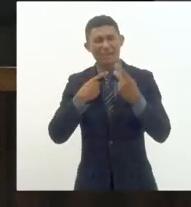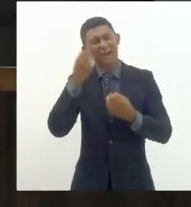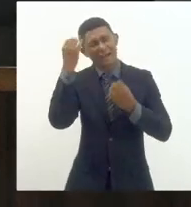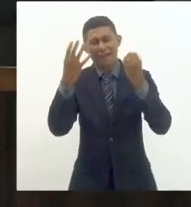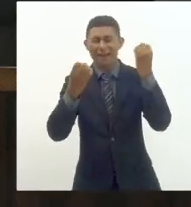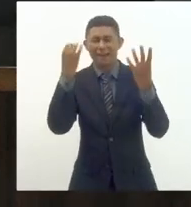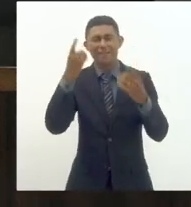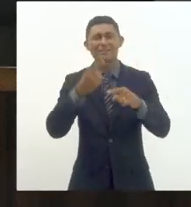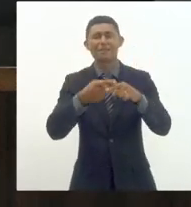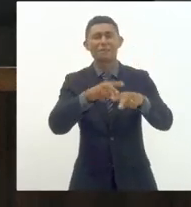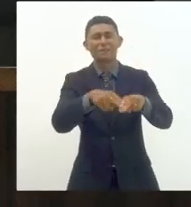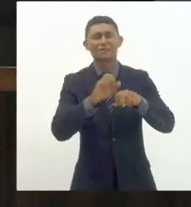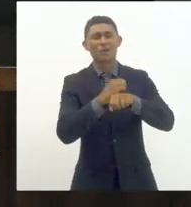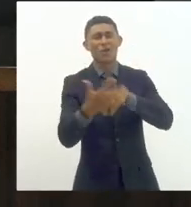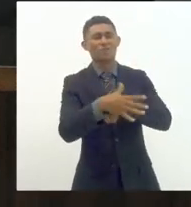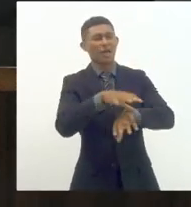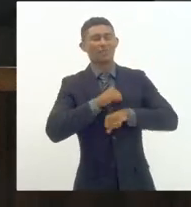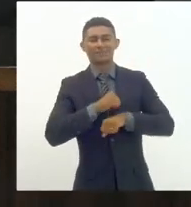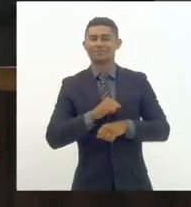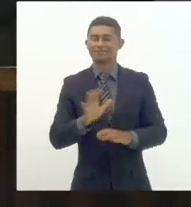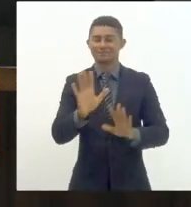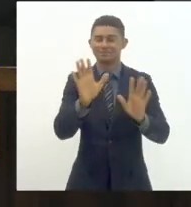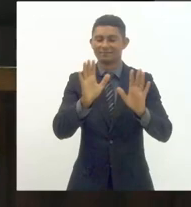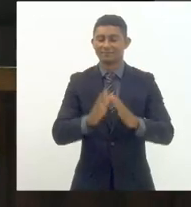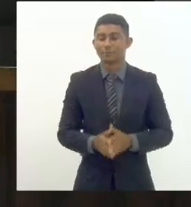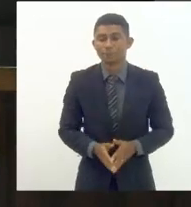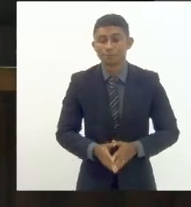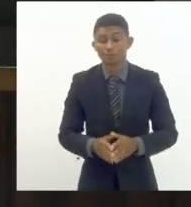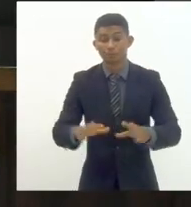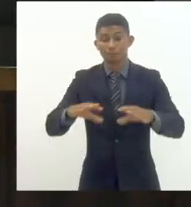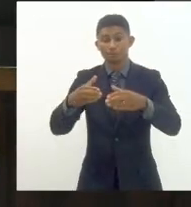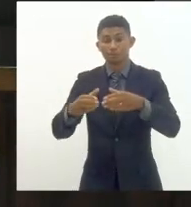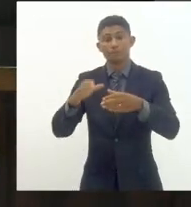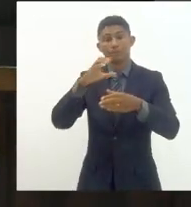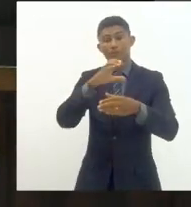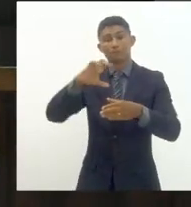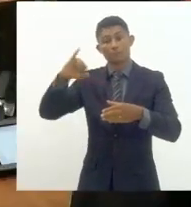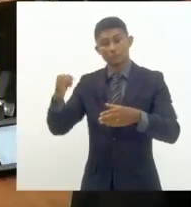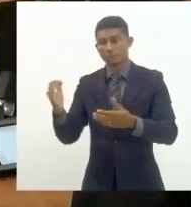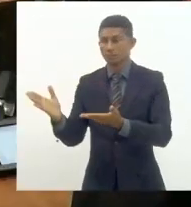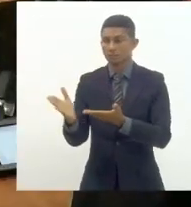Covid. Então, pela Comissão de Constituição e Justiça, deputado Rodrigo Bacelar.